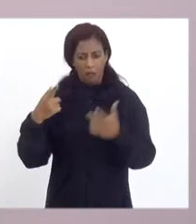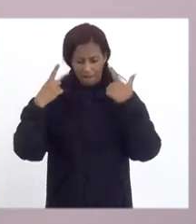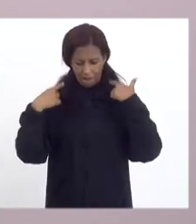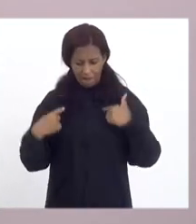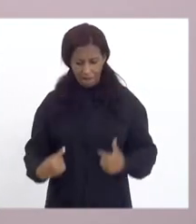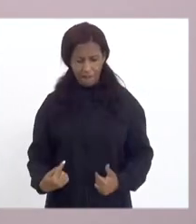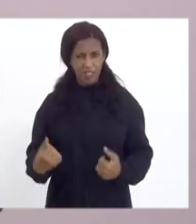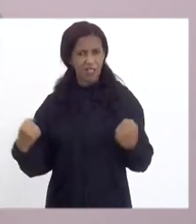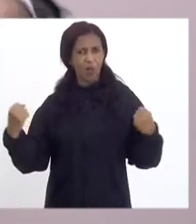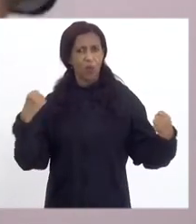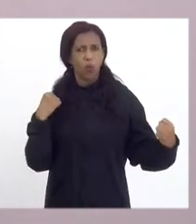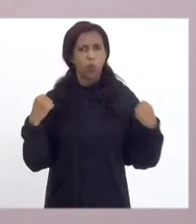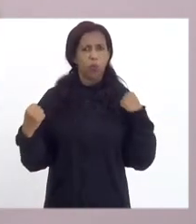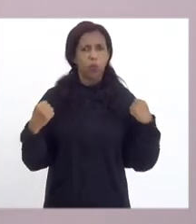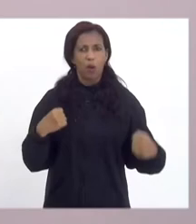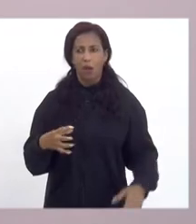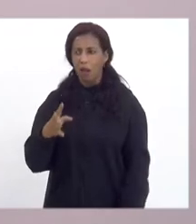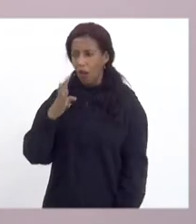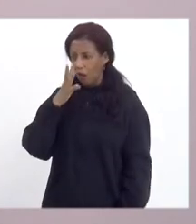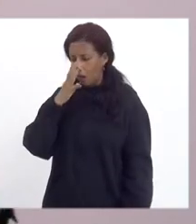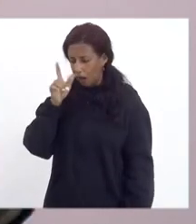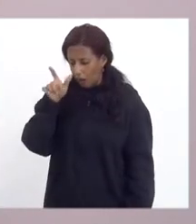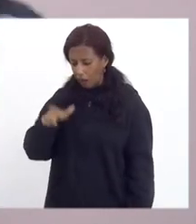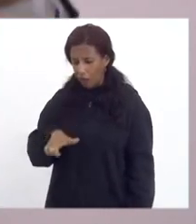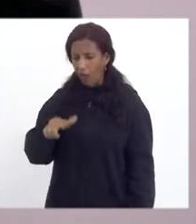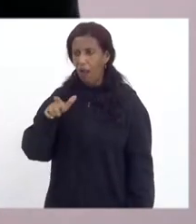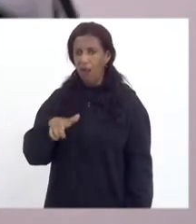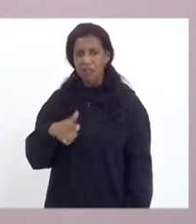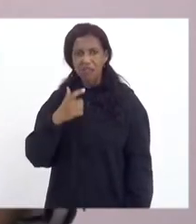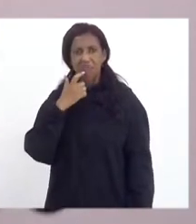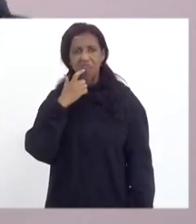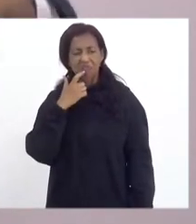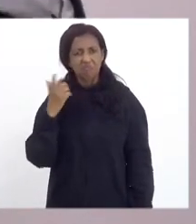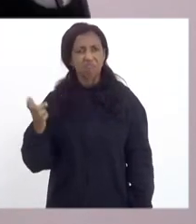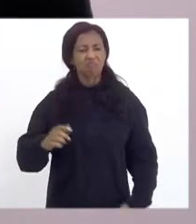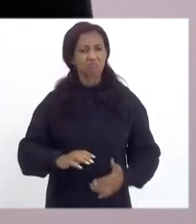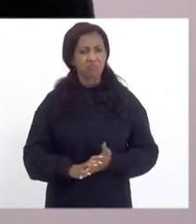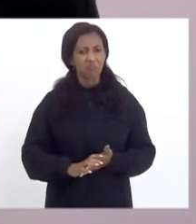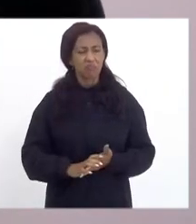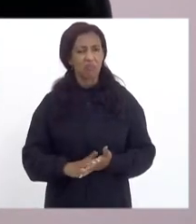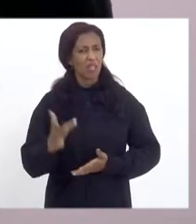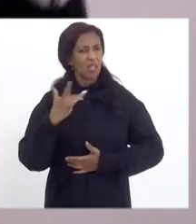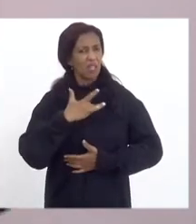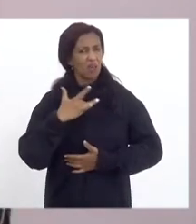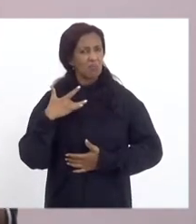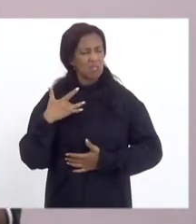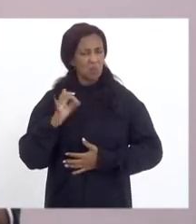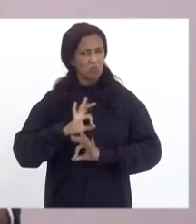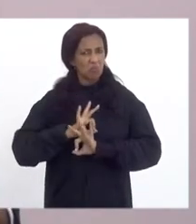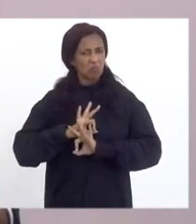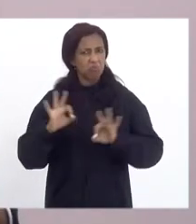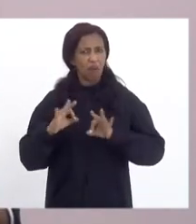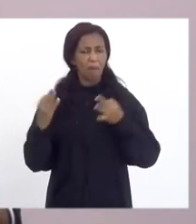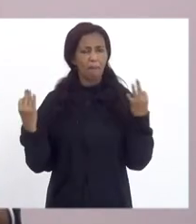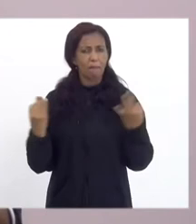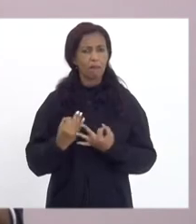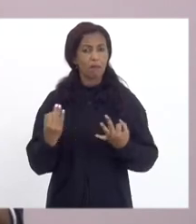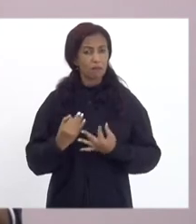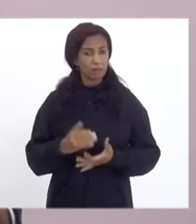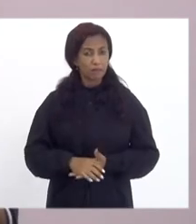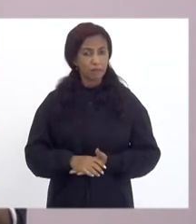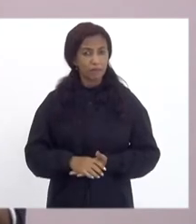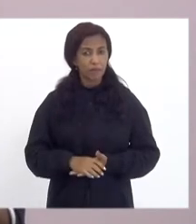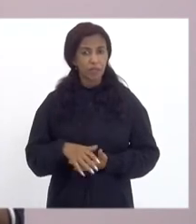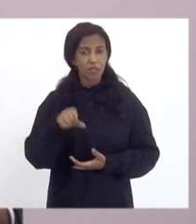do deputado Gil Viana era de invejar. Era jogador de bola, era uma saúde de ferro, um atleta.